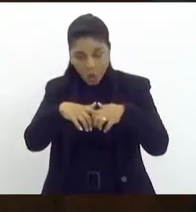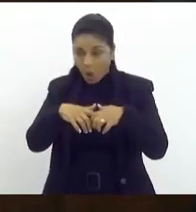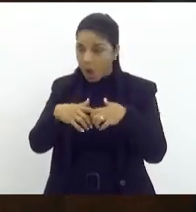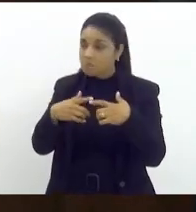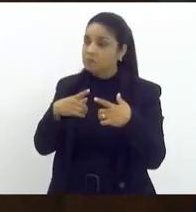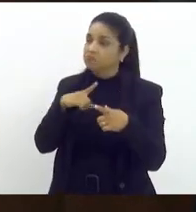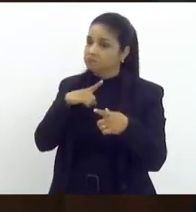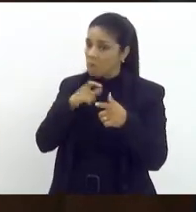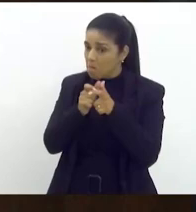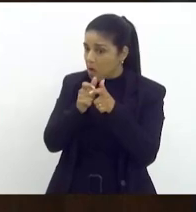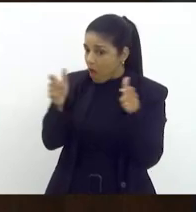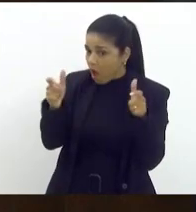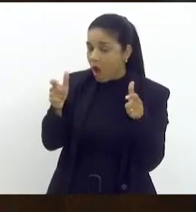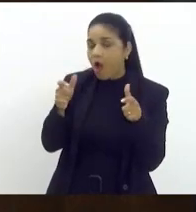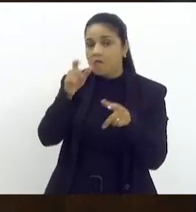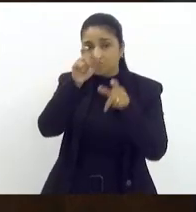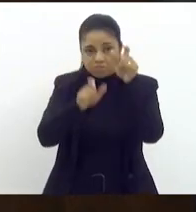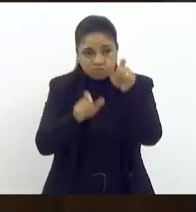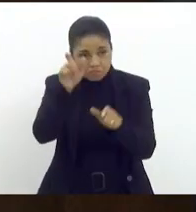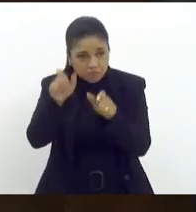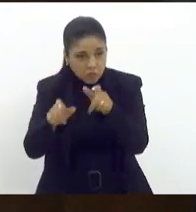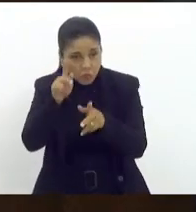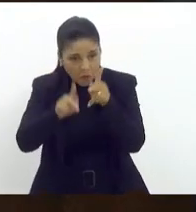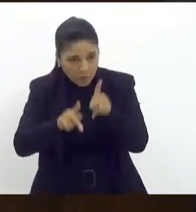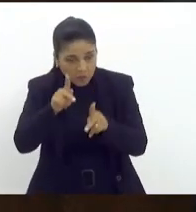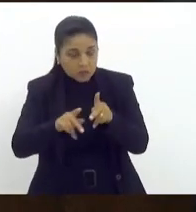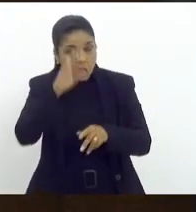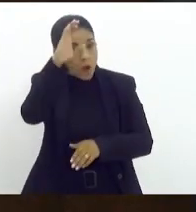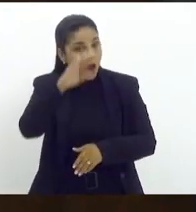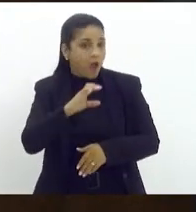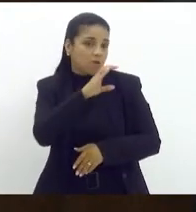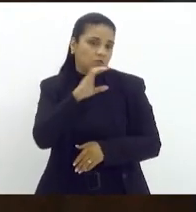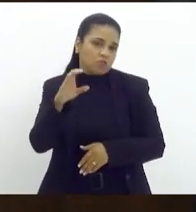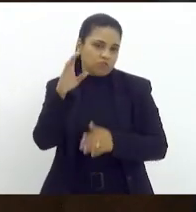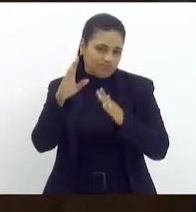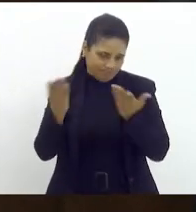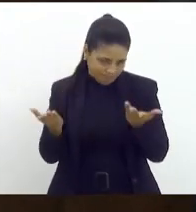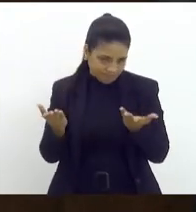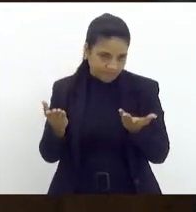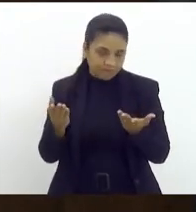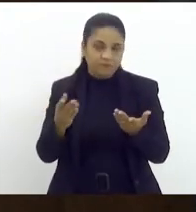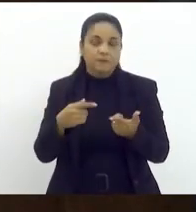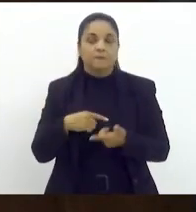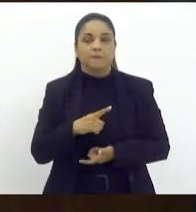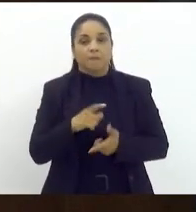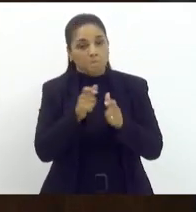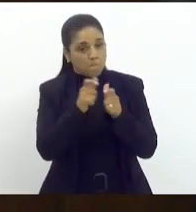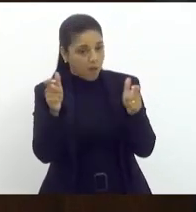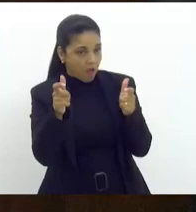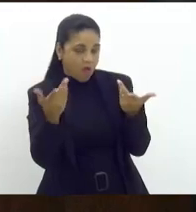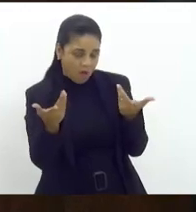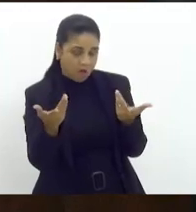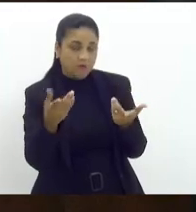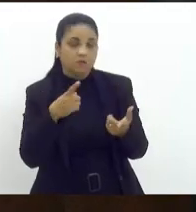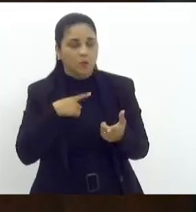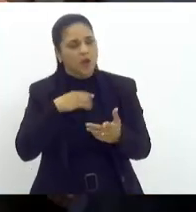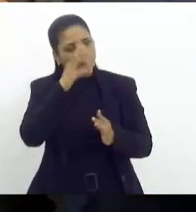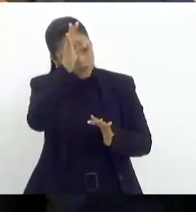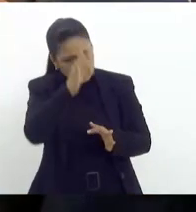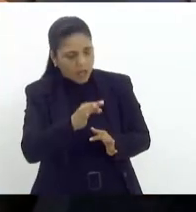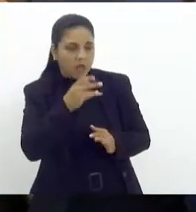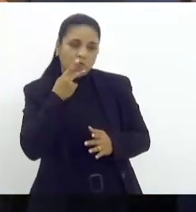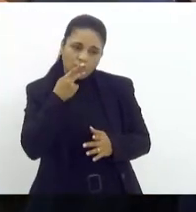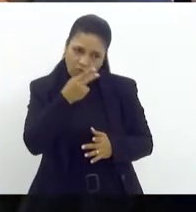majoritariamente católica sabia Petrópolis tem um peso católico muito grande então Yuri falaram agora absolutamente sério